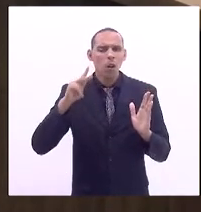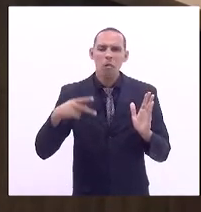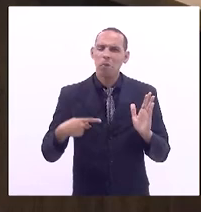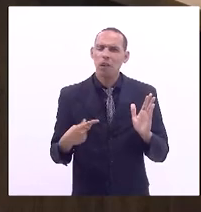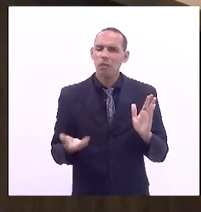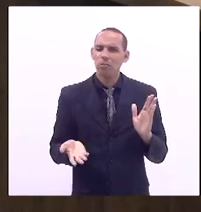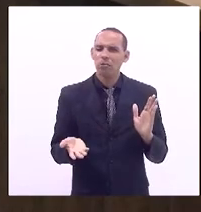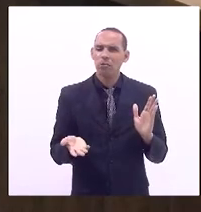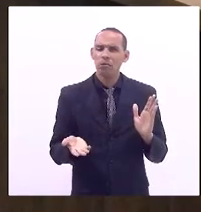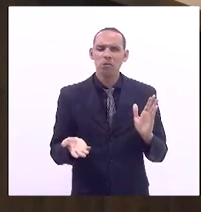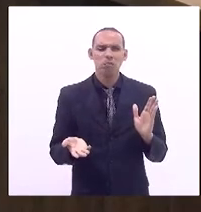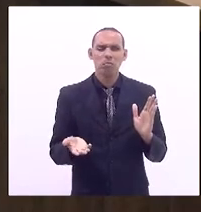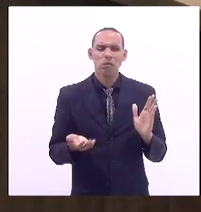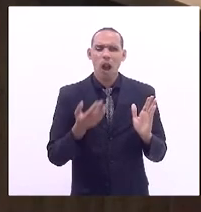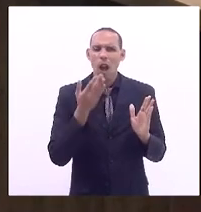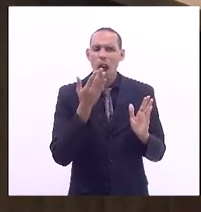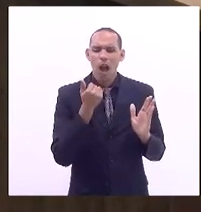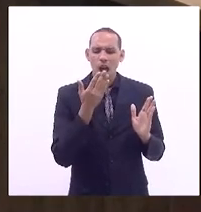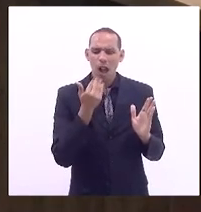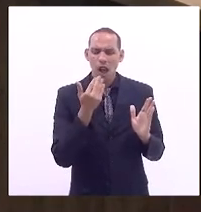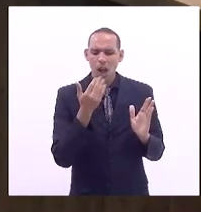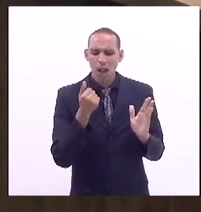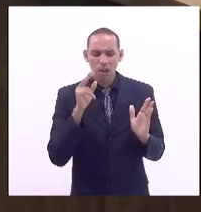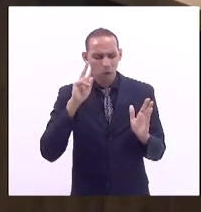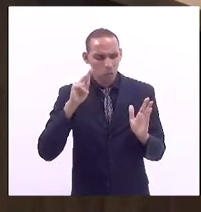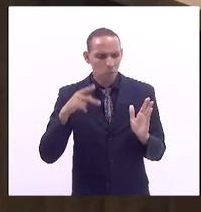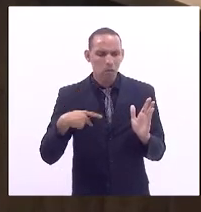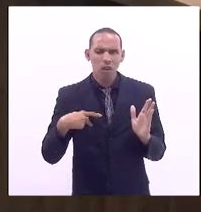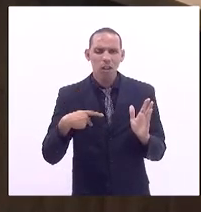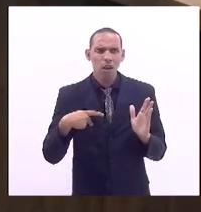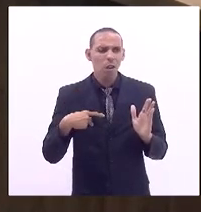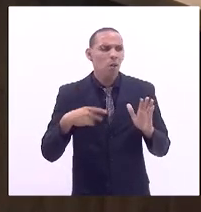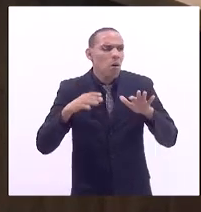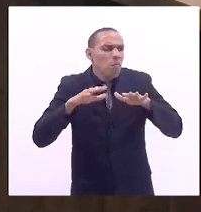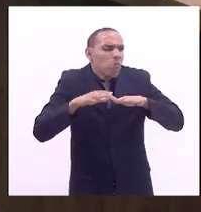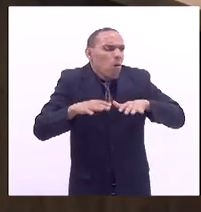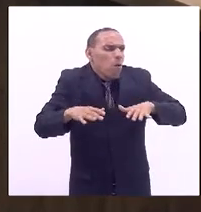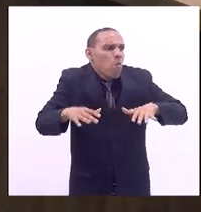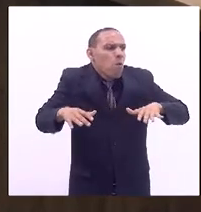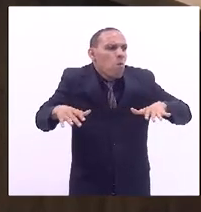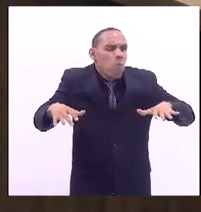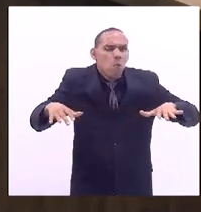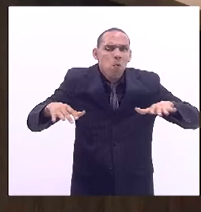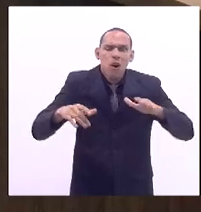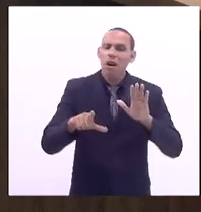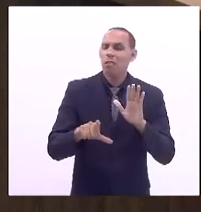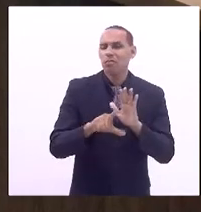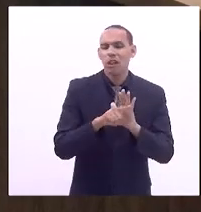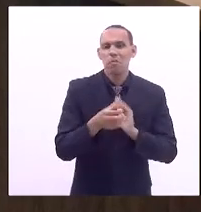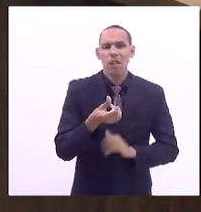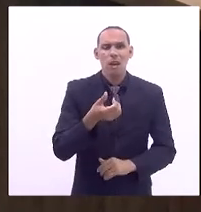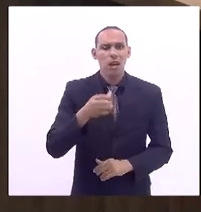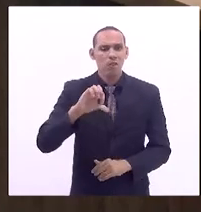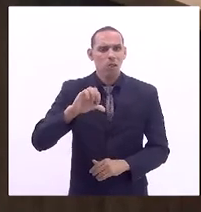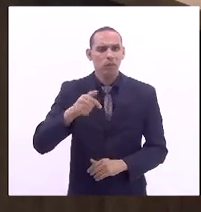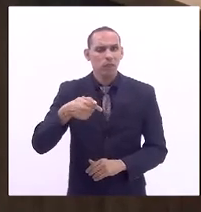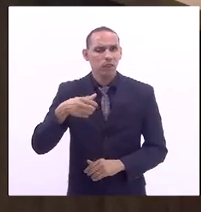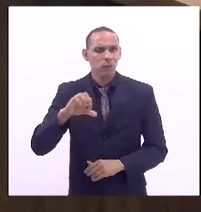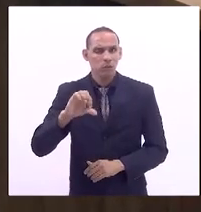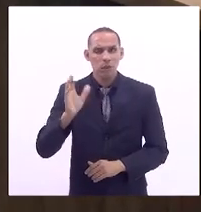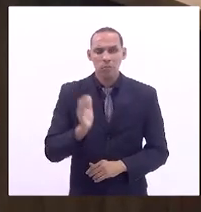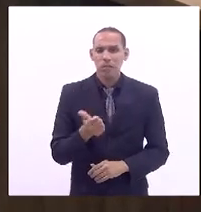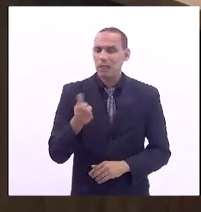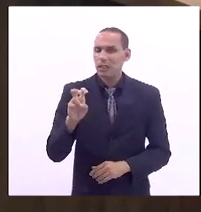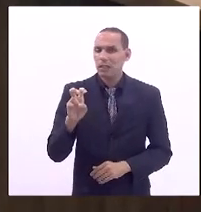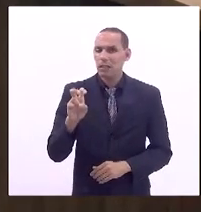Prefeito alimentos para consumo humano é um mundo e aí já tem a lei 6979 de